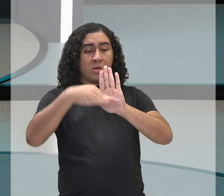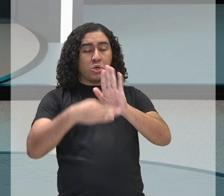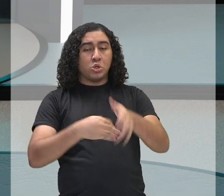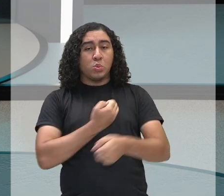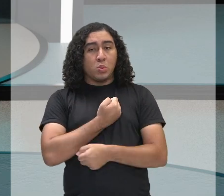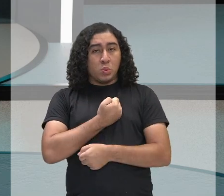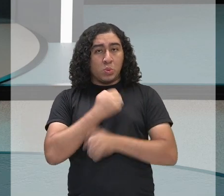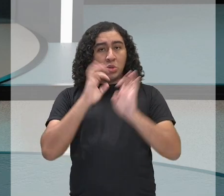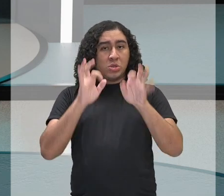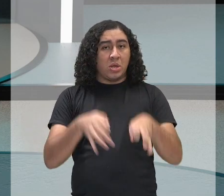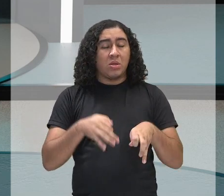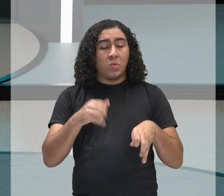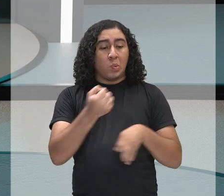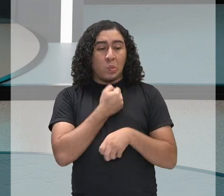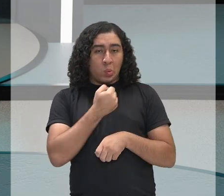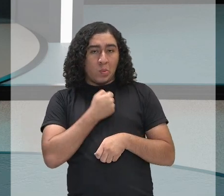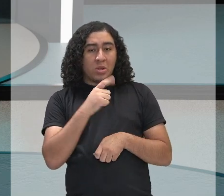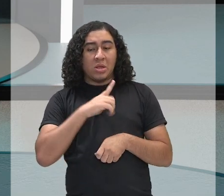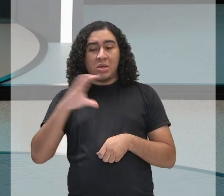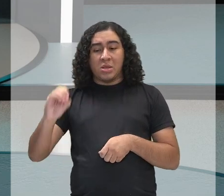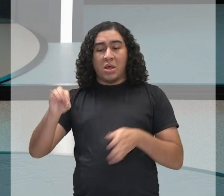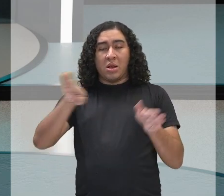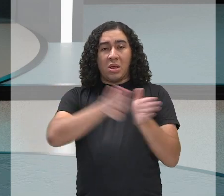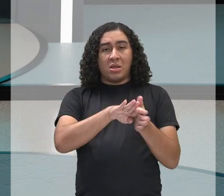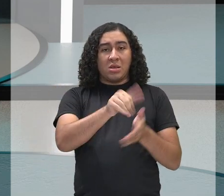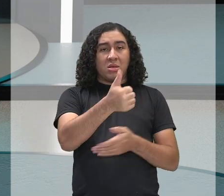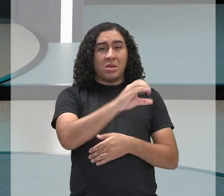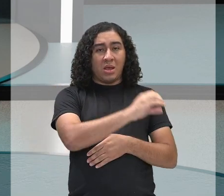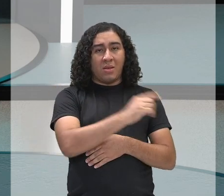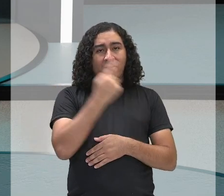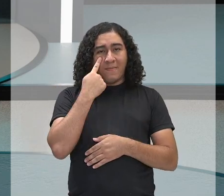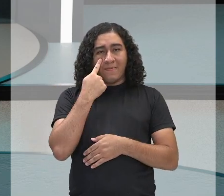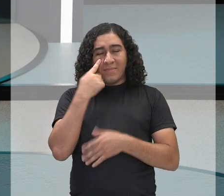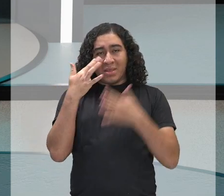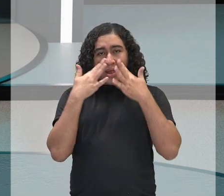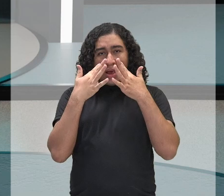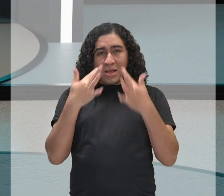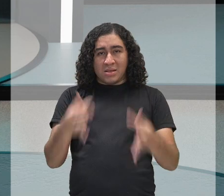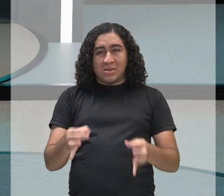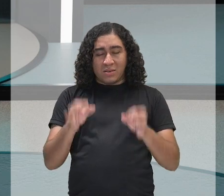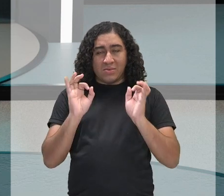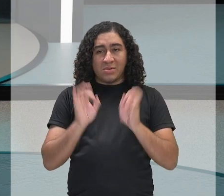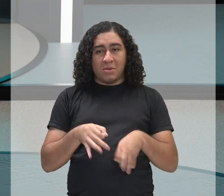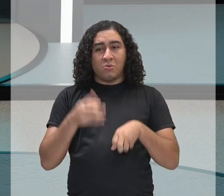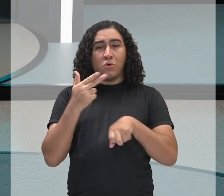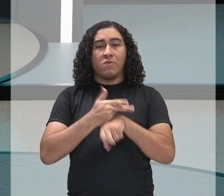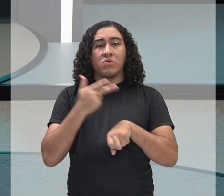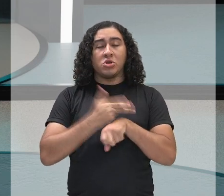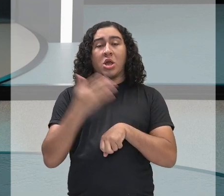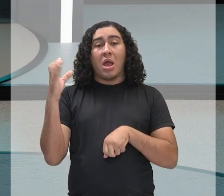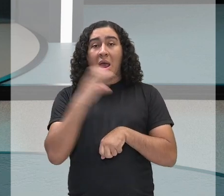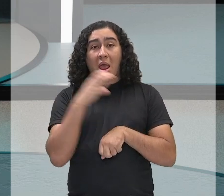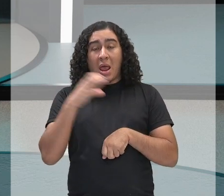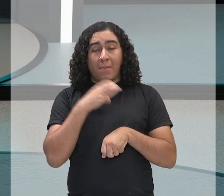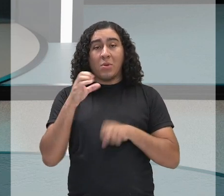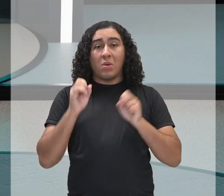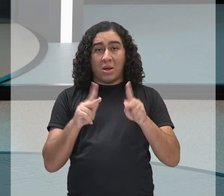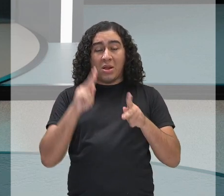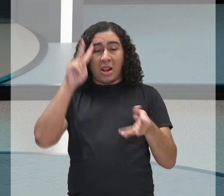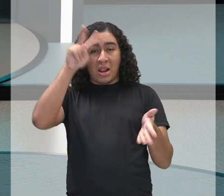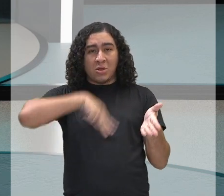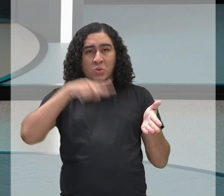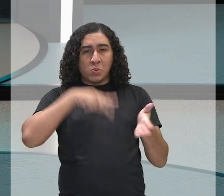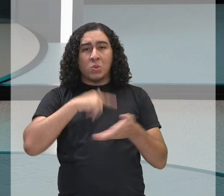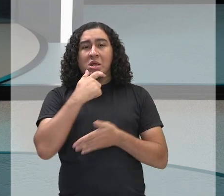cardinais, né, dos números que vão de 0 até 100. Então, bastante atenção aí, ouvido bem ligado, né, para